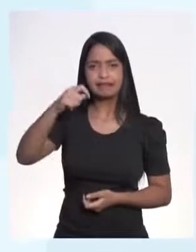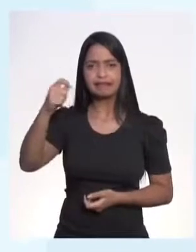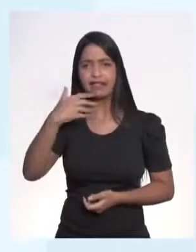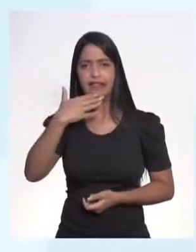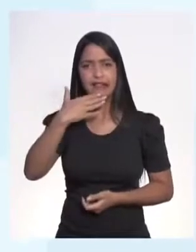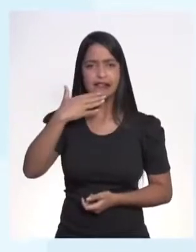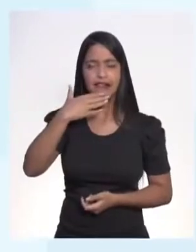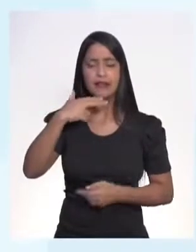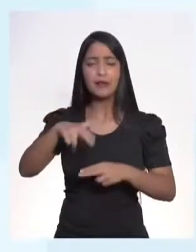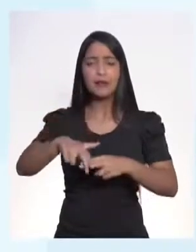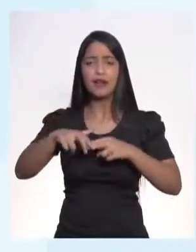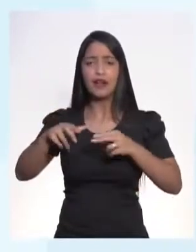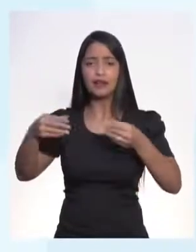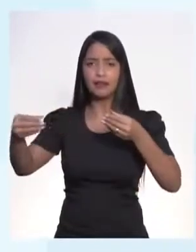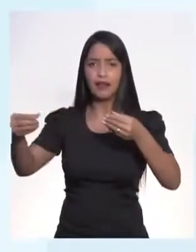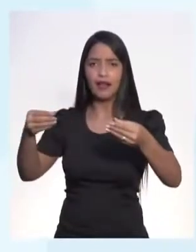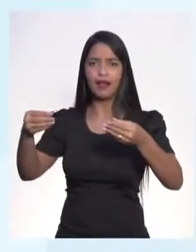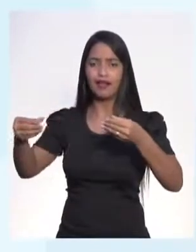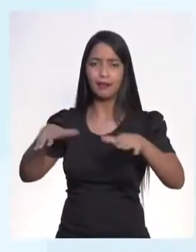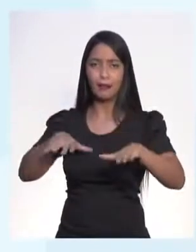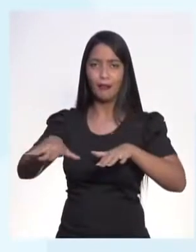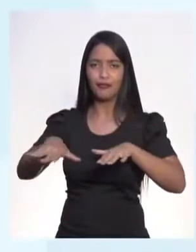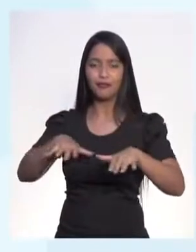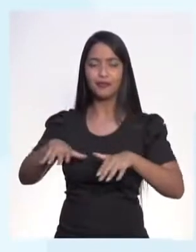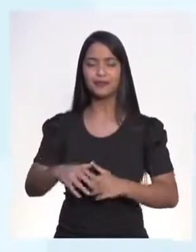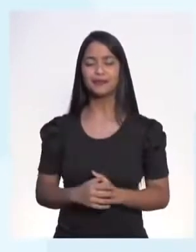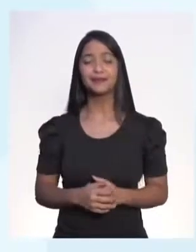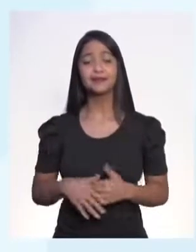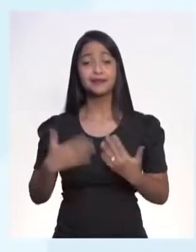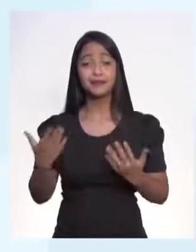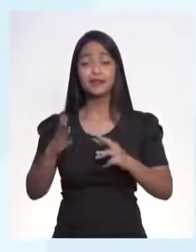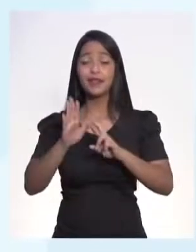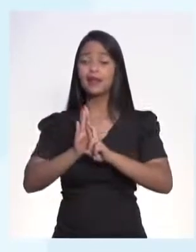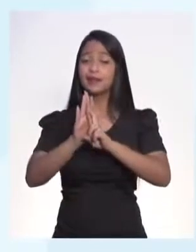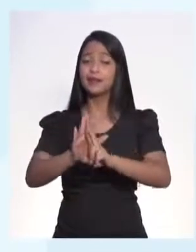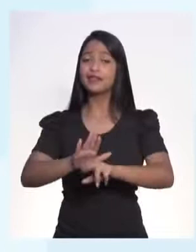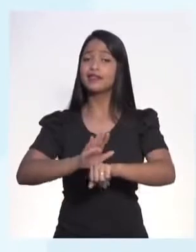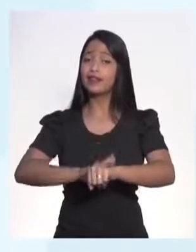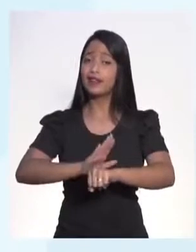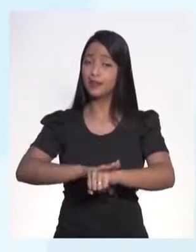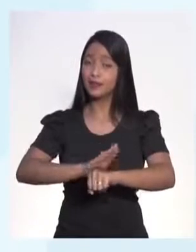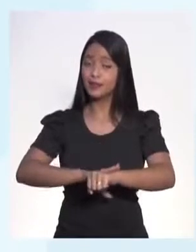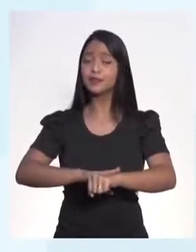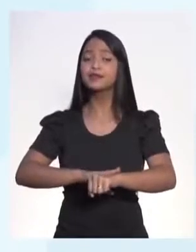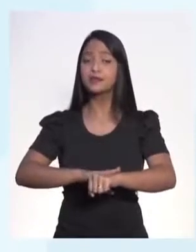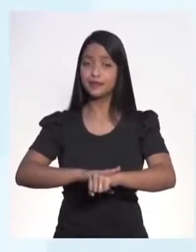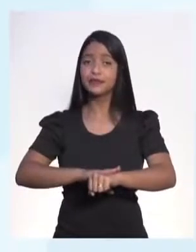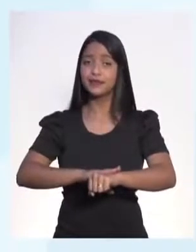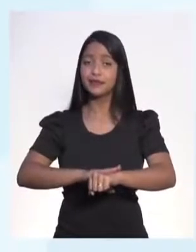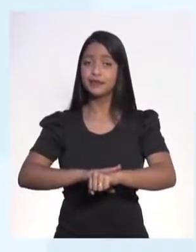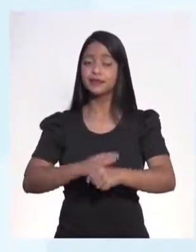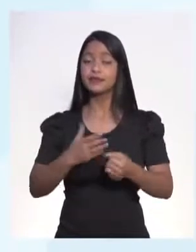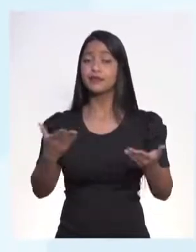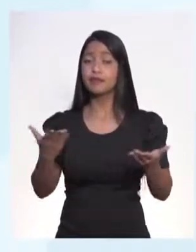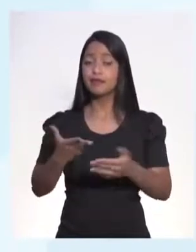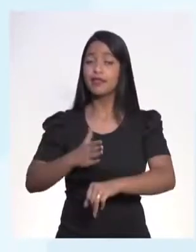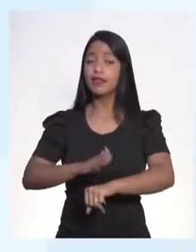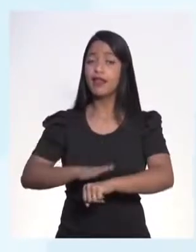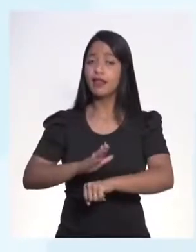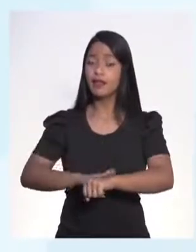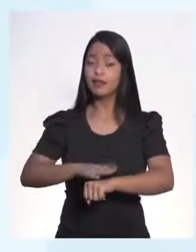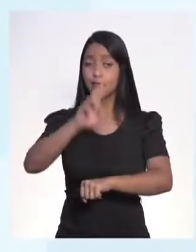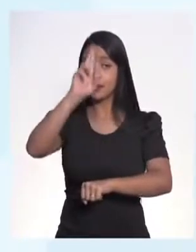legal também assim porque balançou aquelas até gente então isso representa o tempo o tempo em que eles estão almoçando